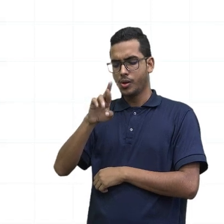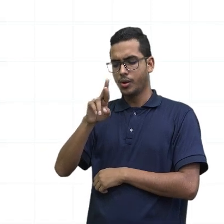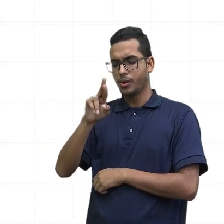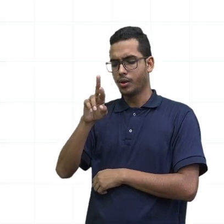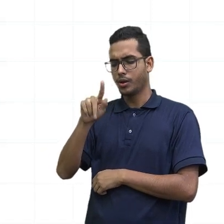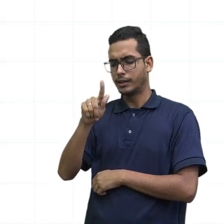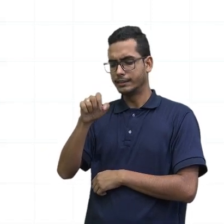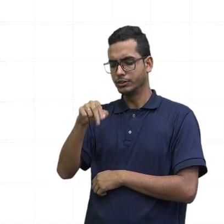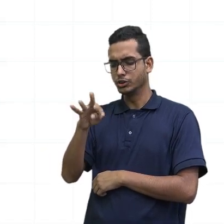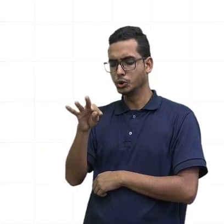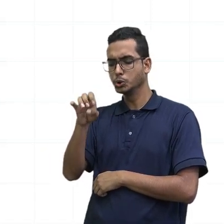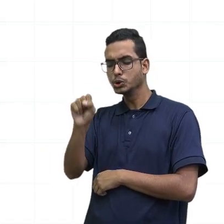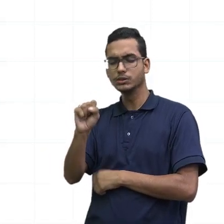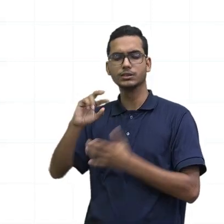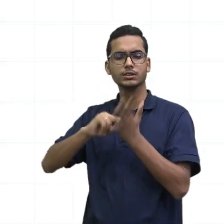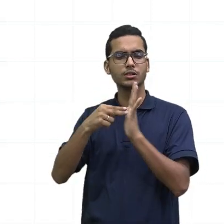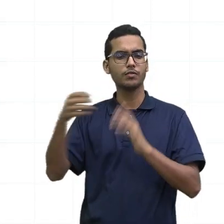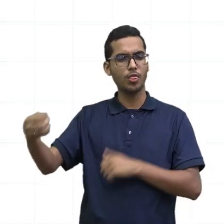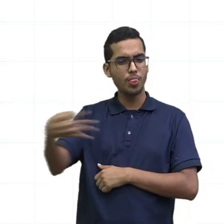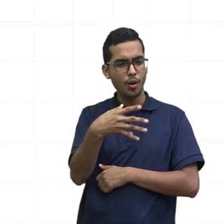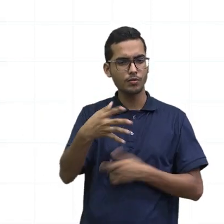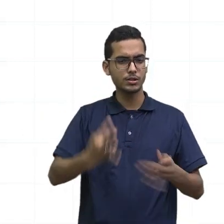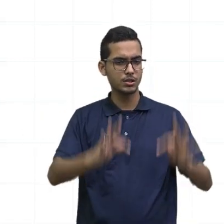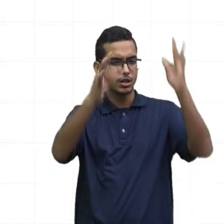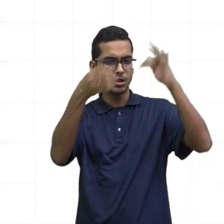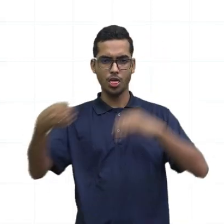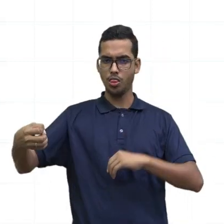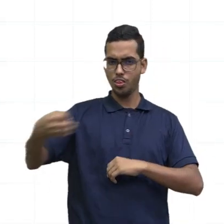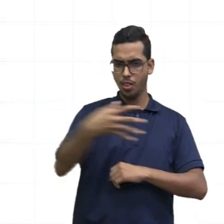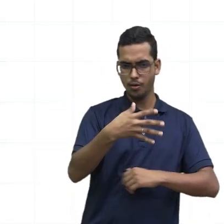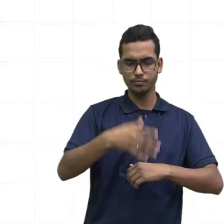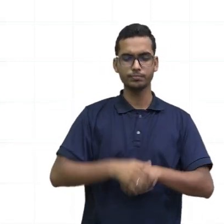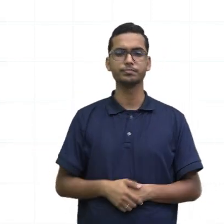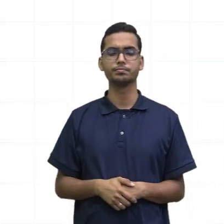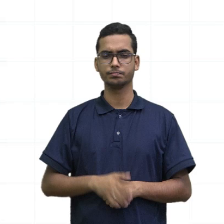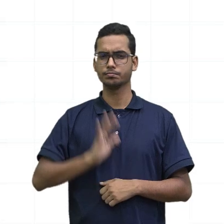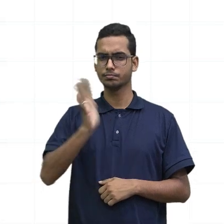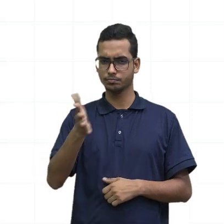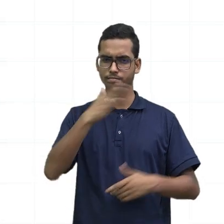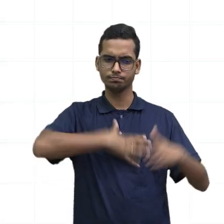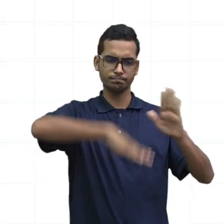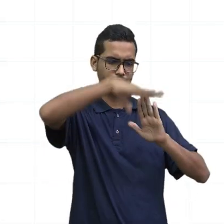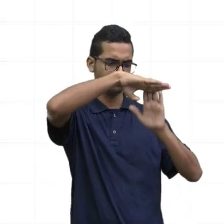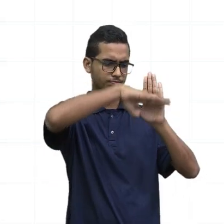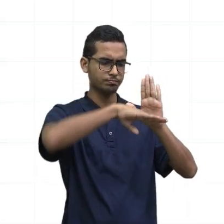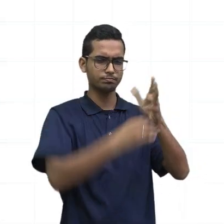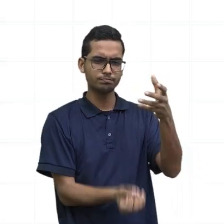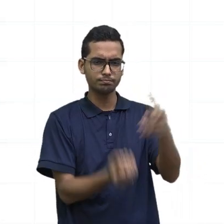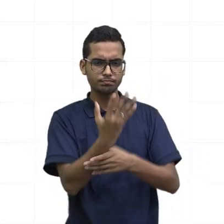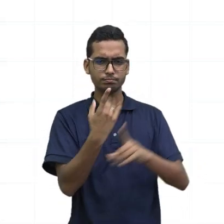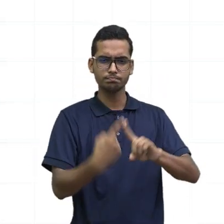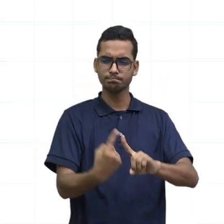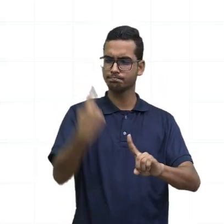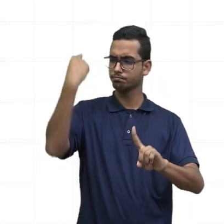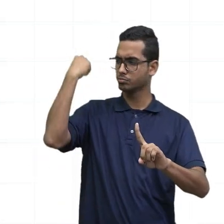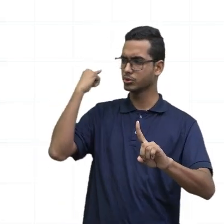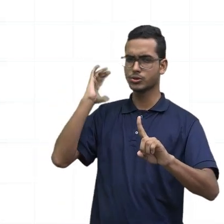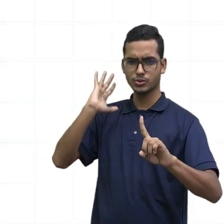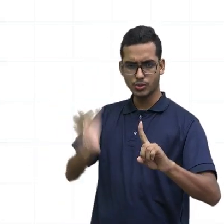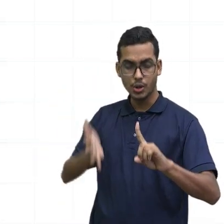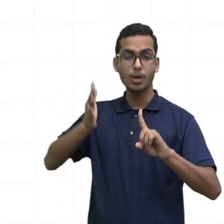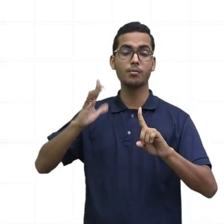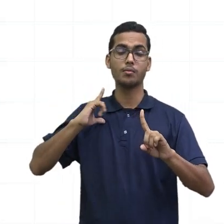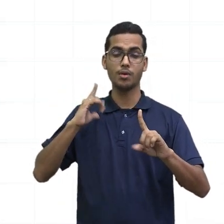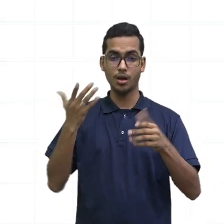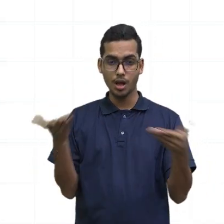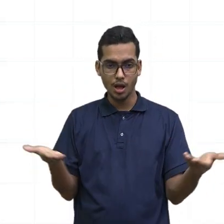elas são novas, tá, pessoal? Existem muitas tecnologias já estabelecidas, né? Mas que elas podem aí